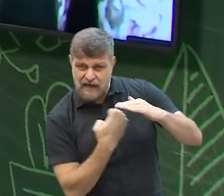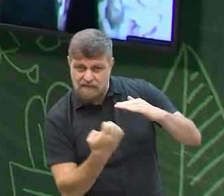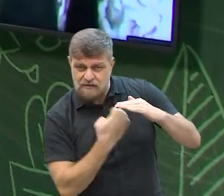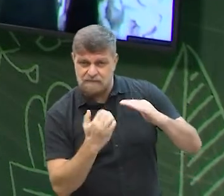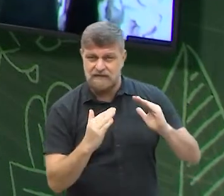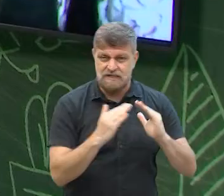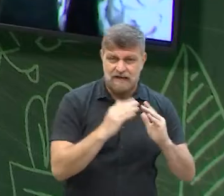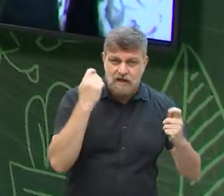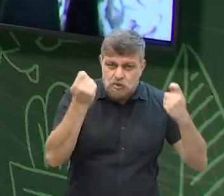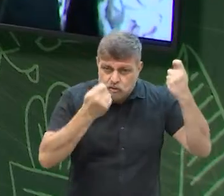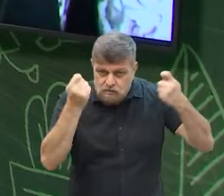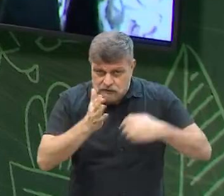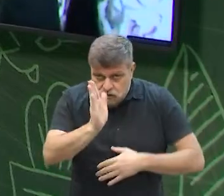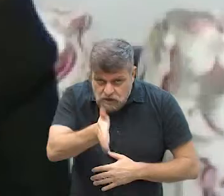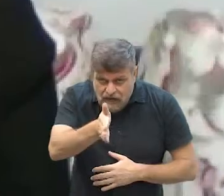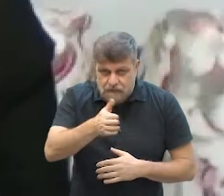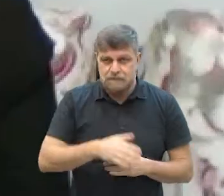ou não?